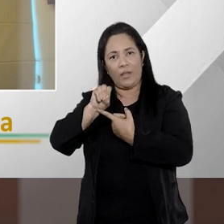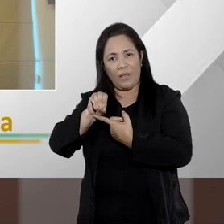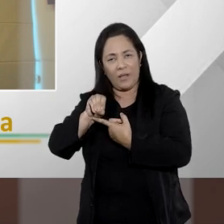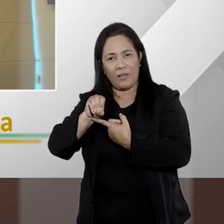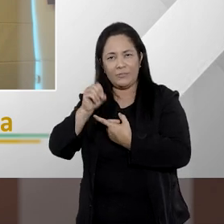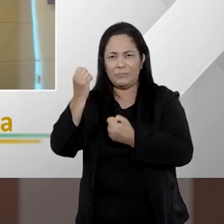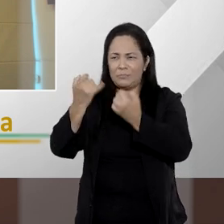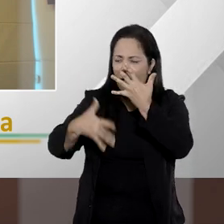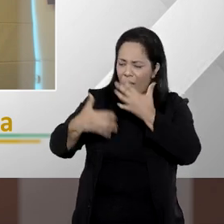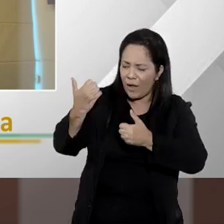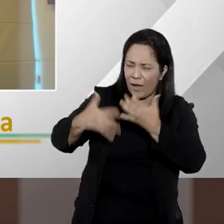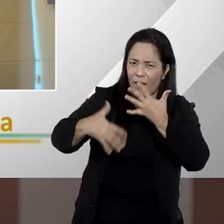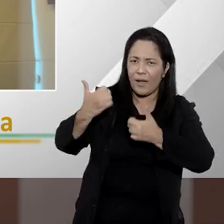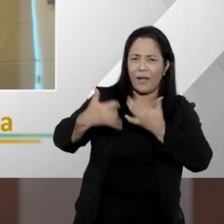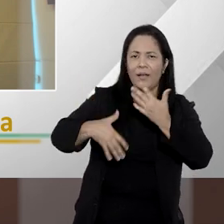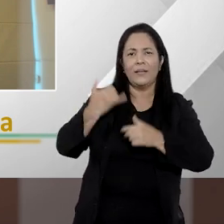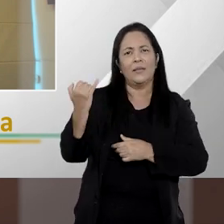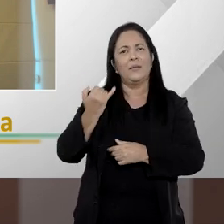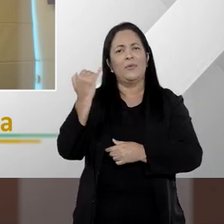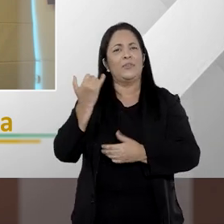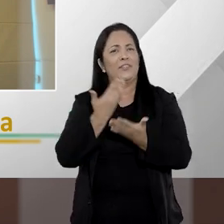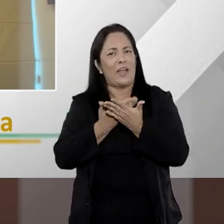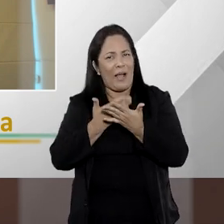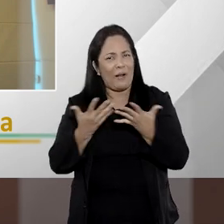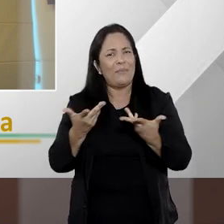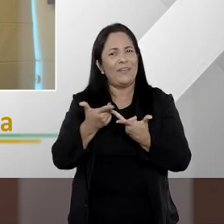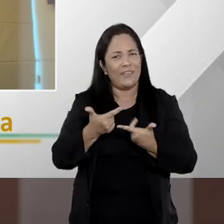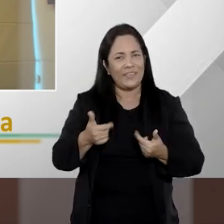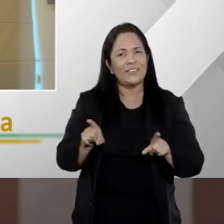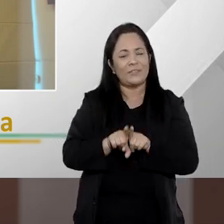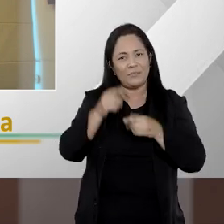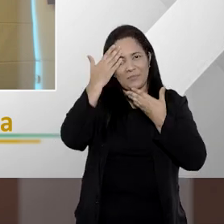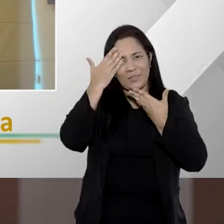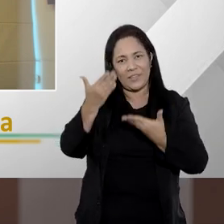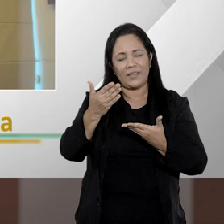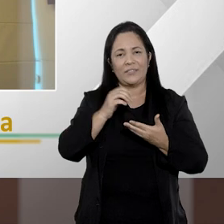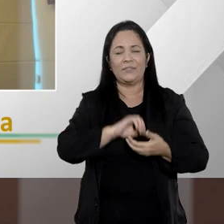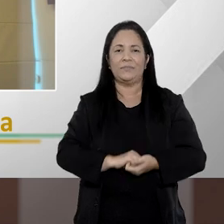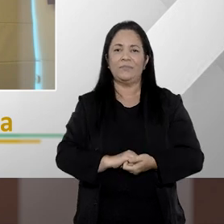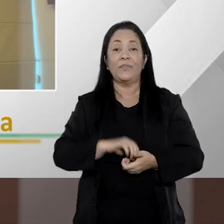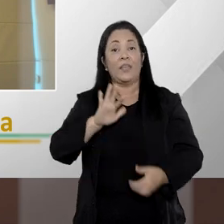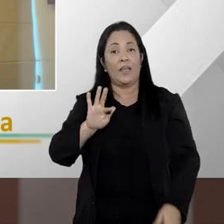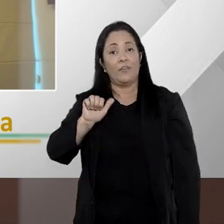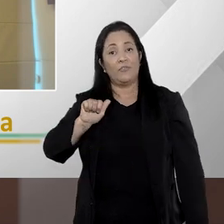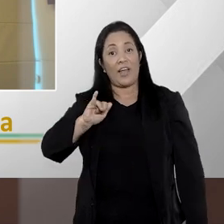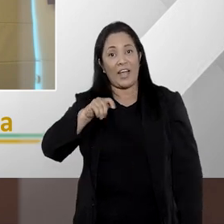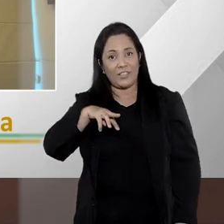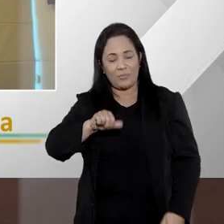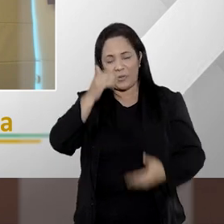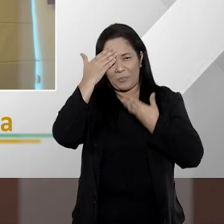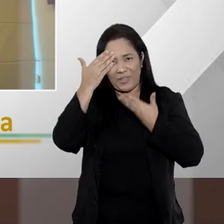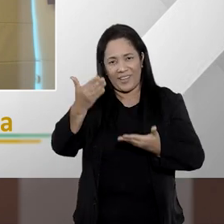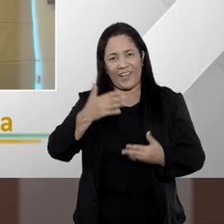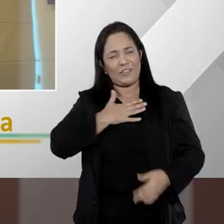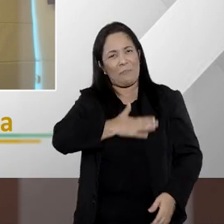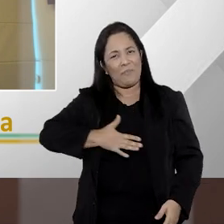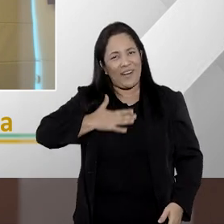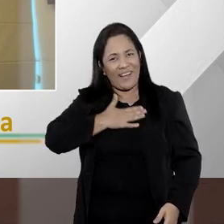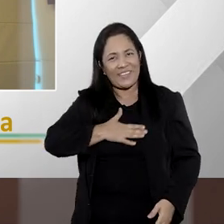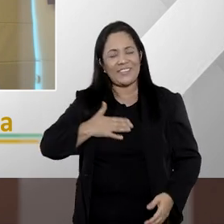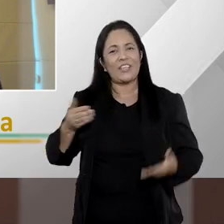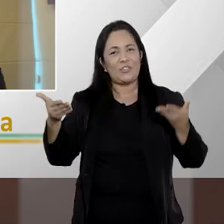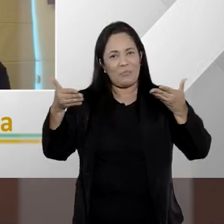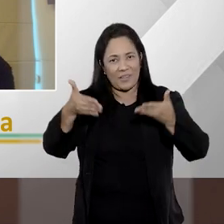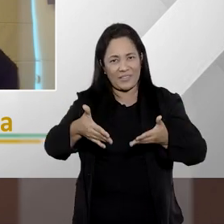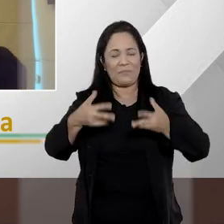por tantos esclarecimentos e essa aula brilhante. Muito obrigada. Fátima, muito obrigado. Foi um grande prazer estar